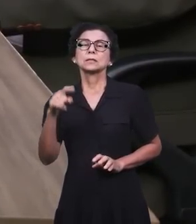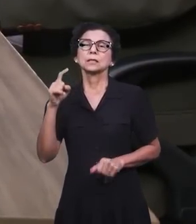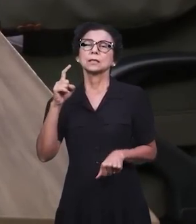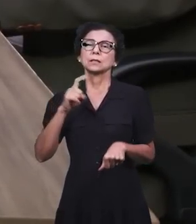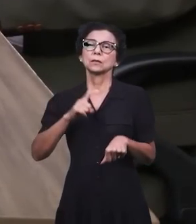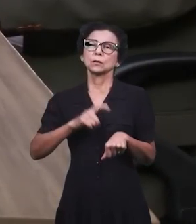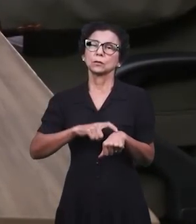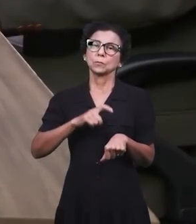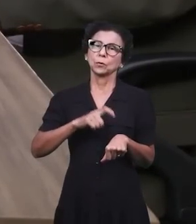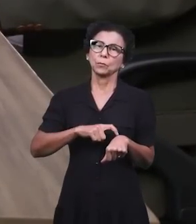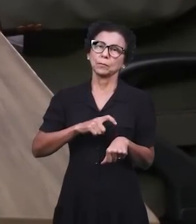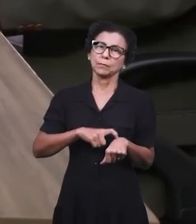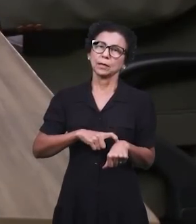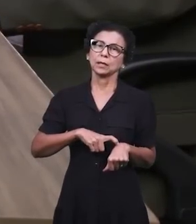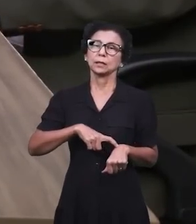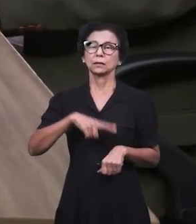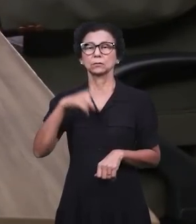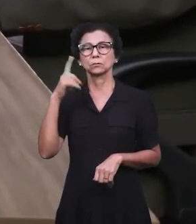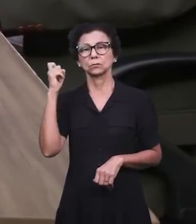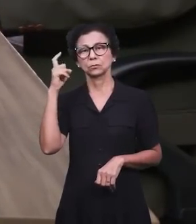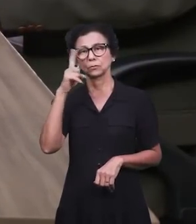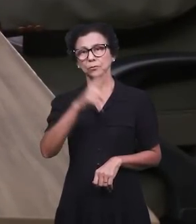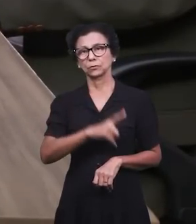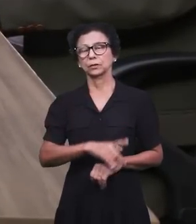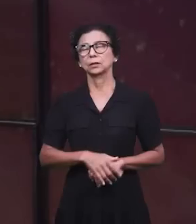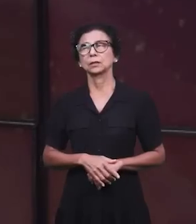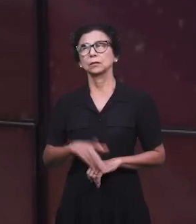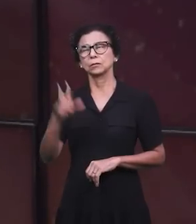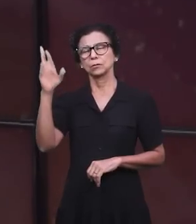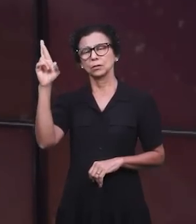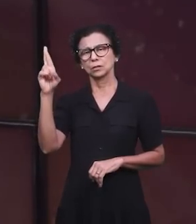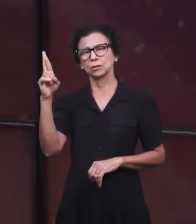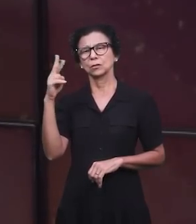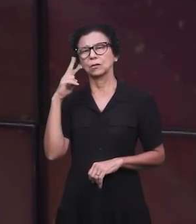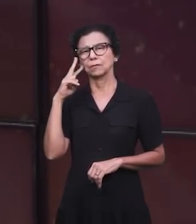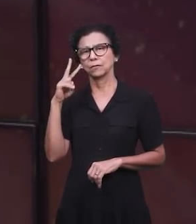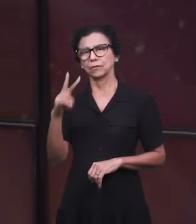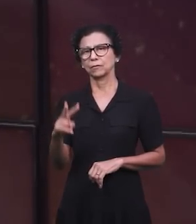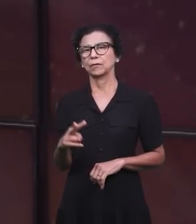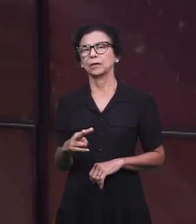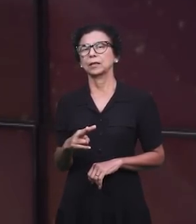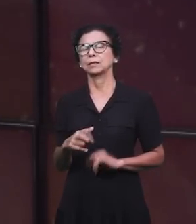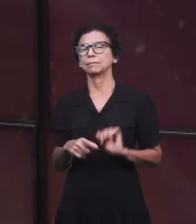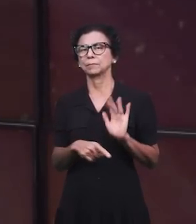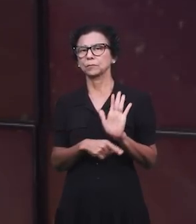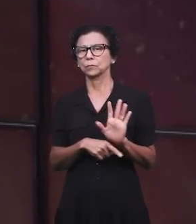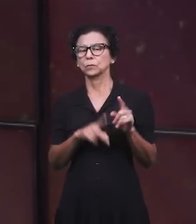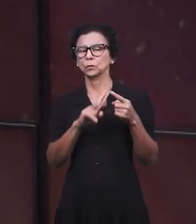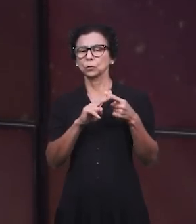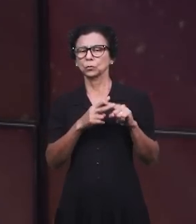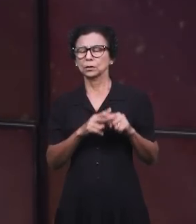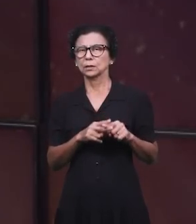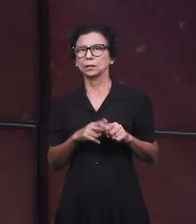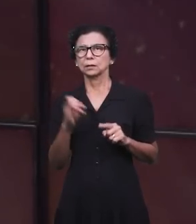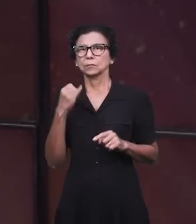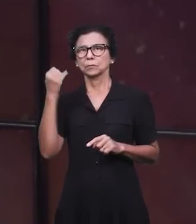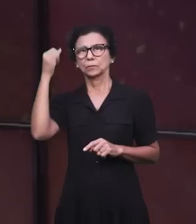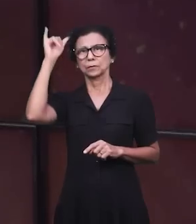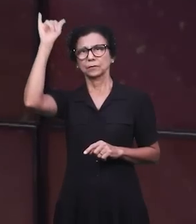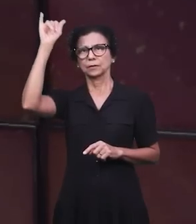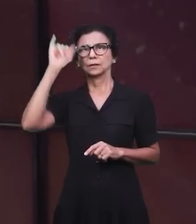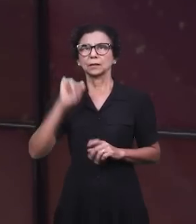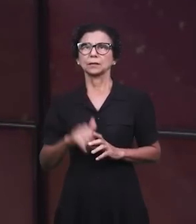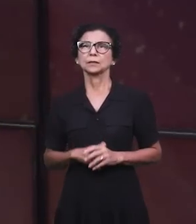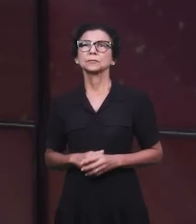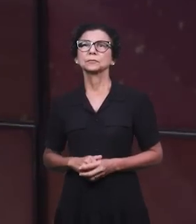Deus é Deus de restauração, né? Nosso Sim. Deus é Deus de restauração. Então, mas é importante se nós pudermos evitar, Sim. já vivenciar